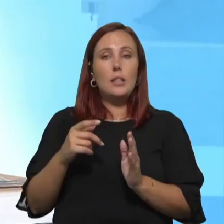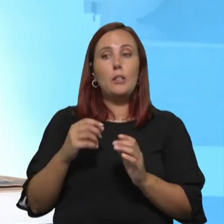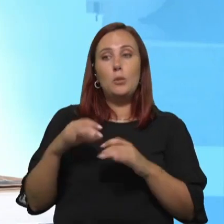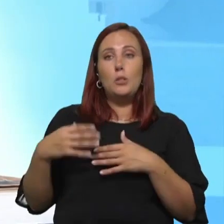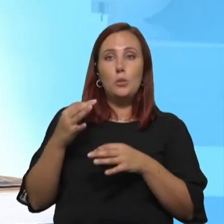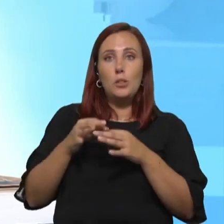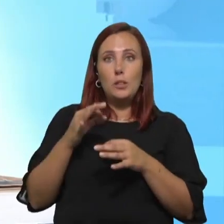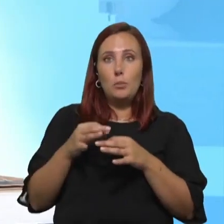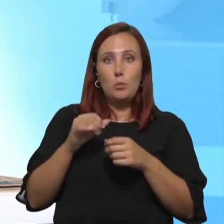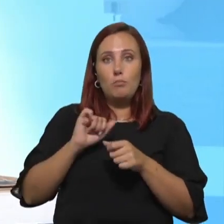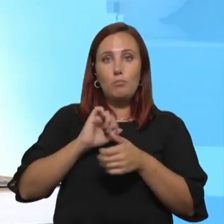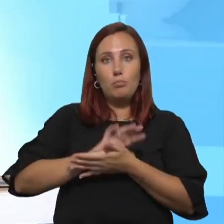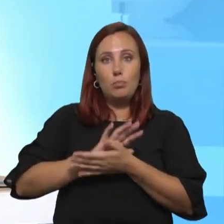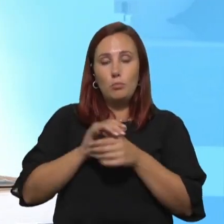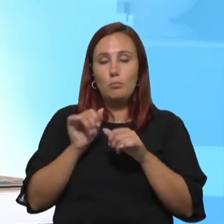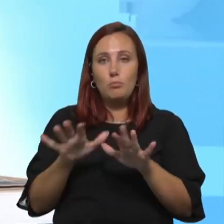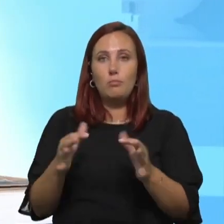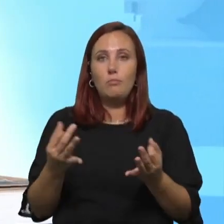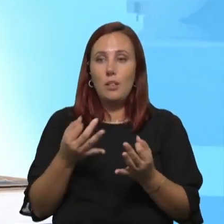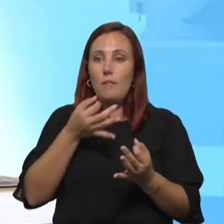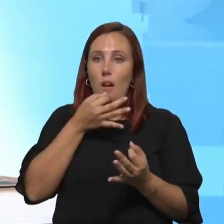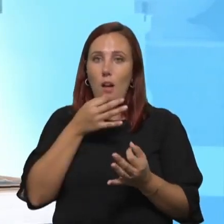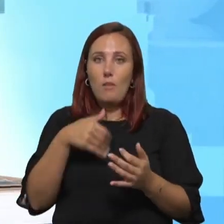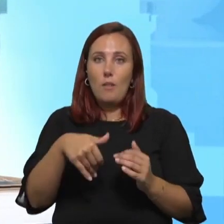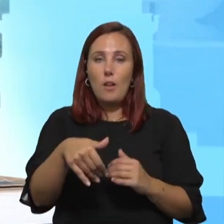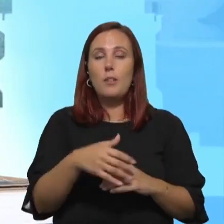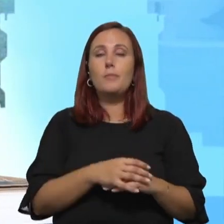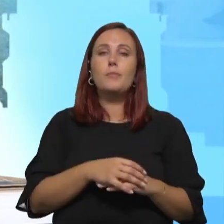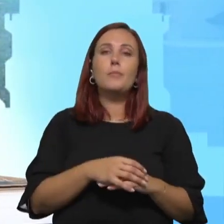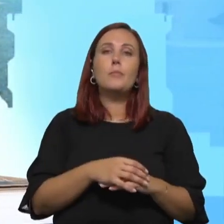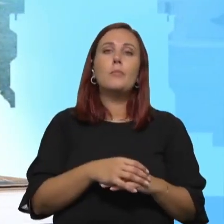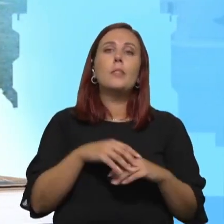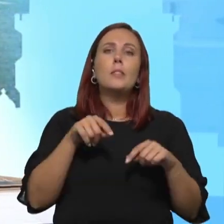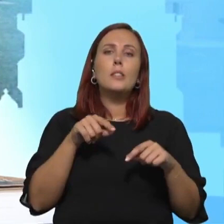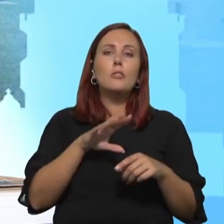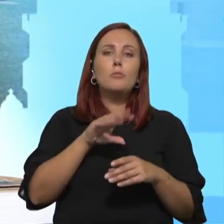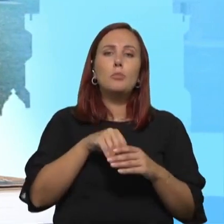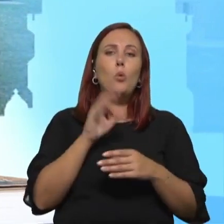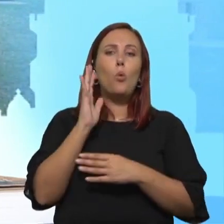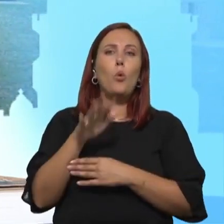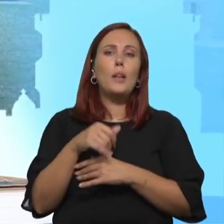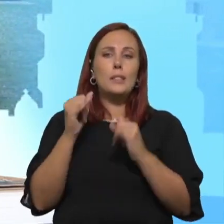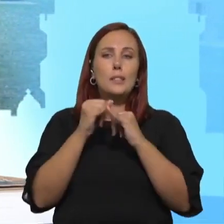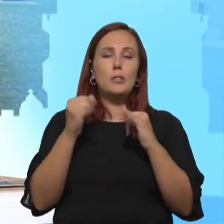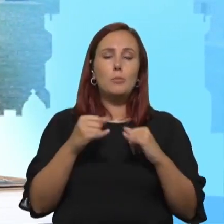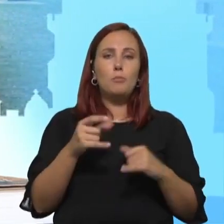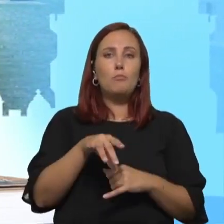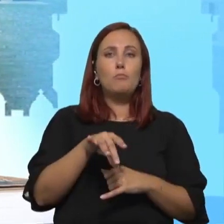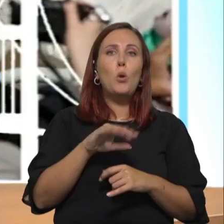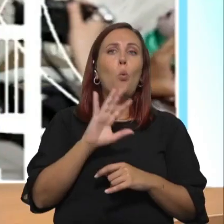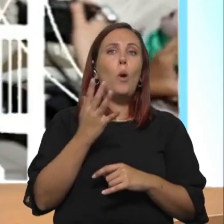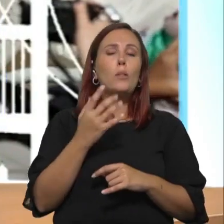falar. Antes, inclui-se neste projeto um congresso internacional, em abril de 24,